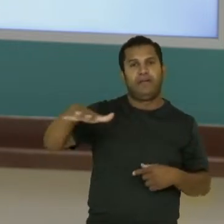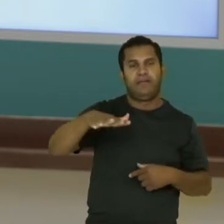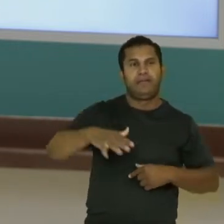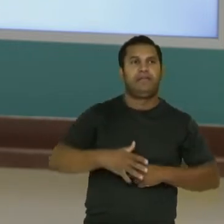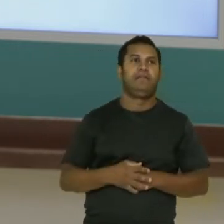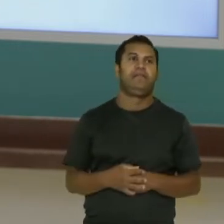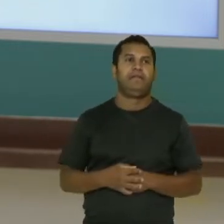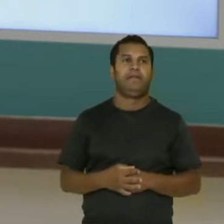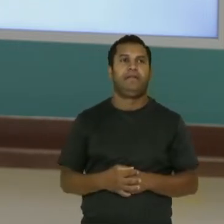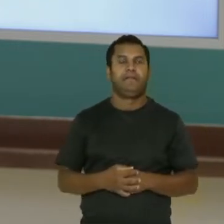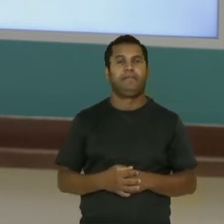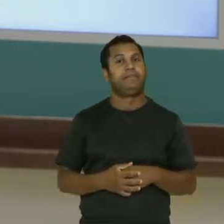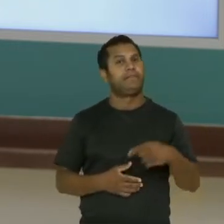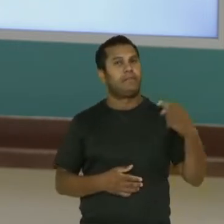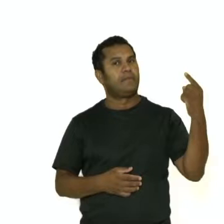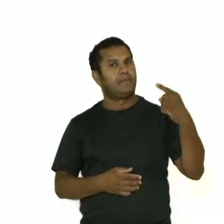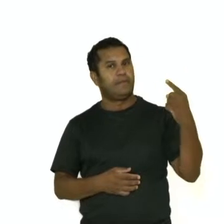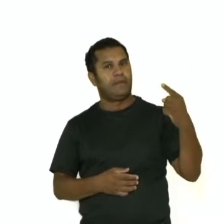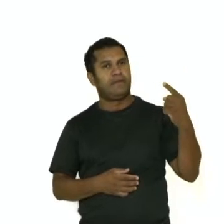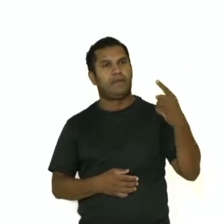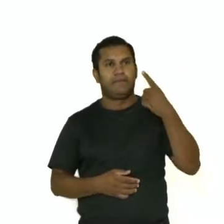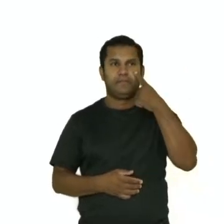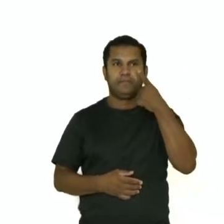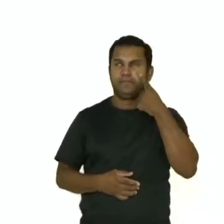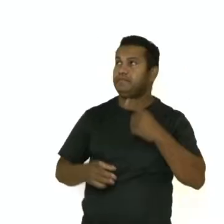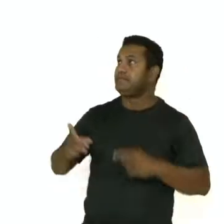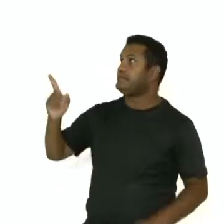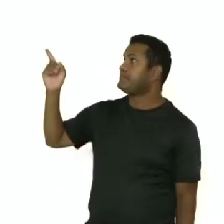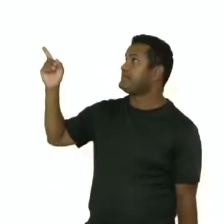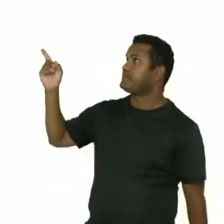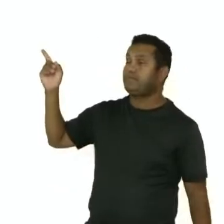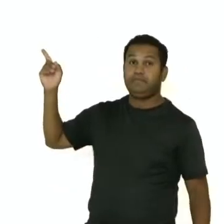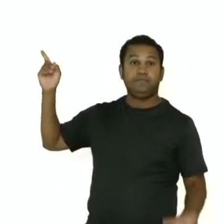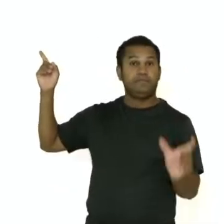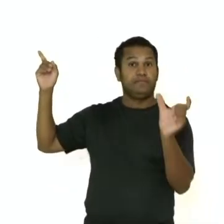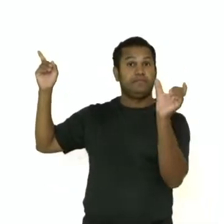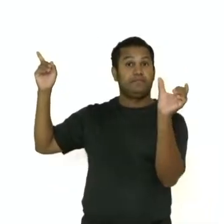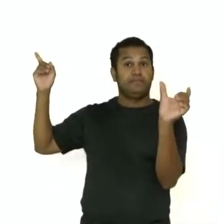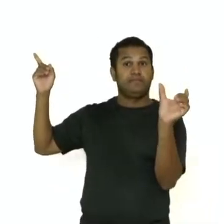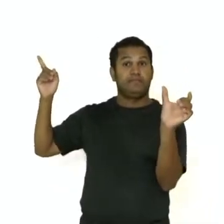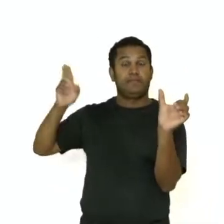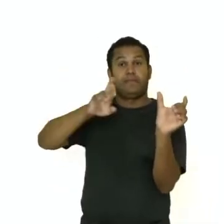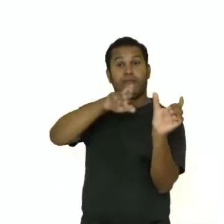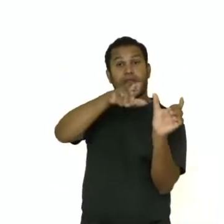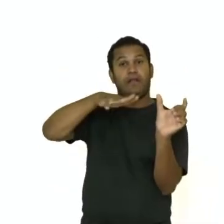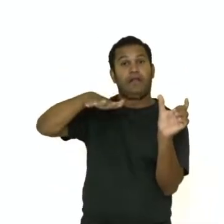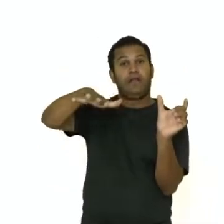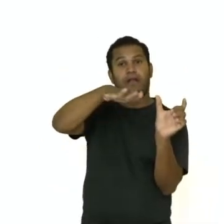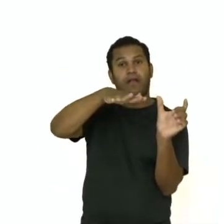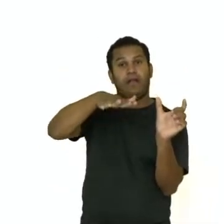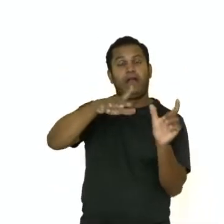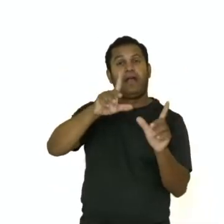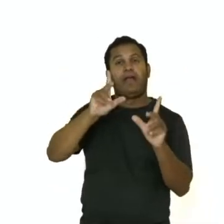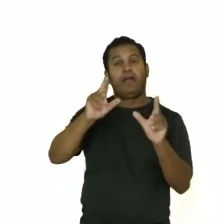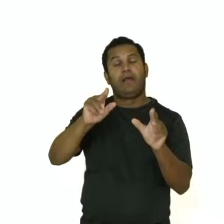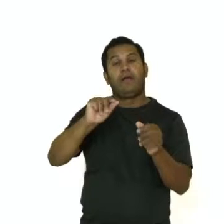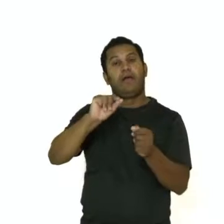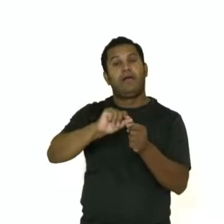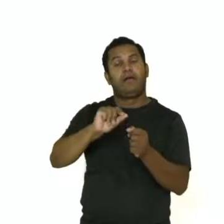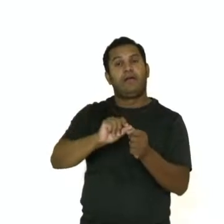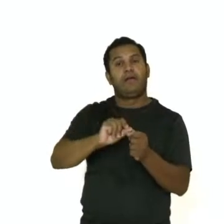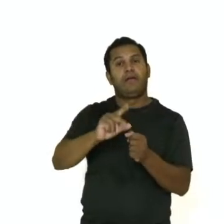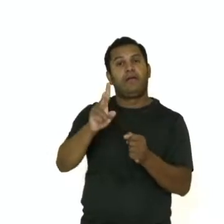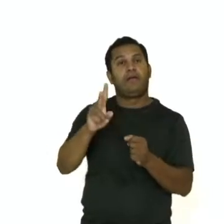esclarecer as nossas dúvidas, né? Quando eu falo em regionalização, é uma ação. Regionalizar é uma